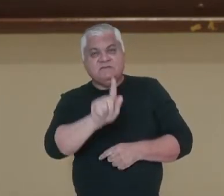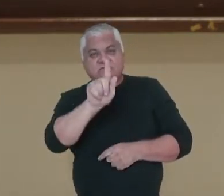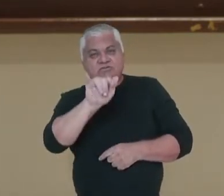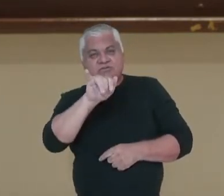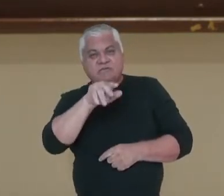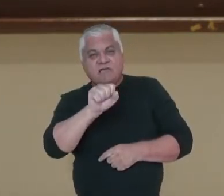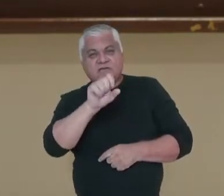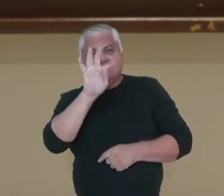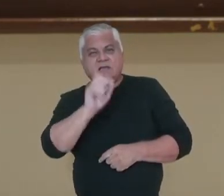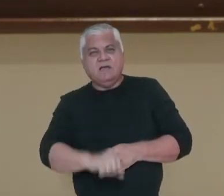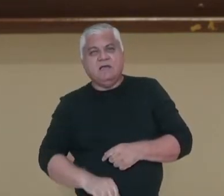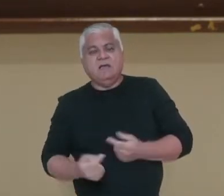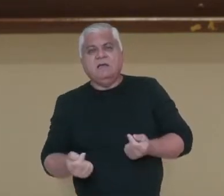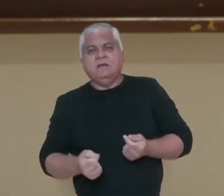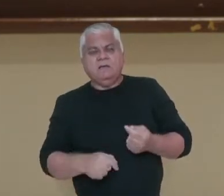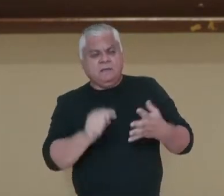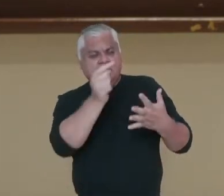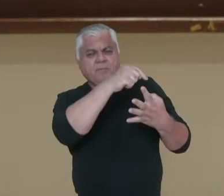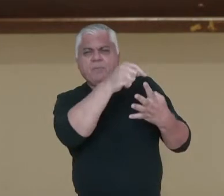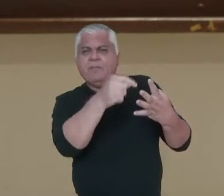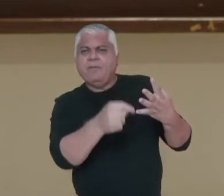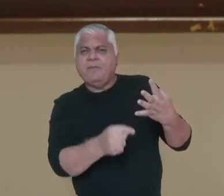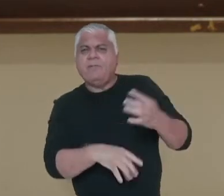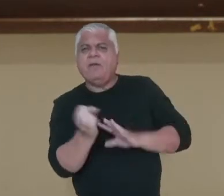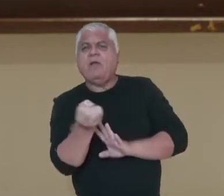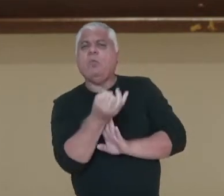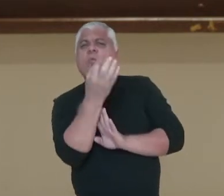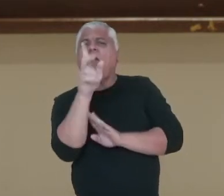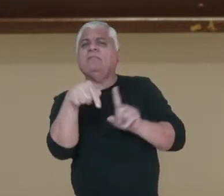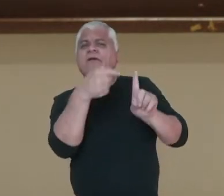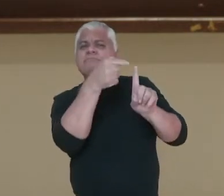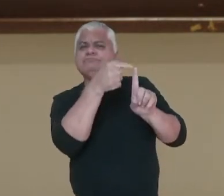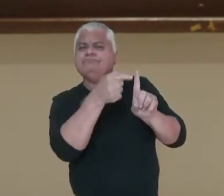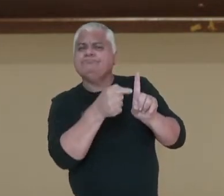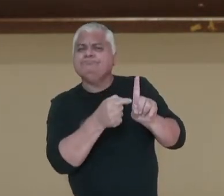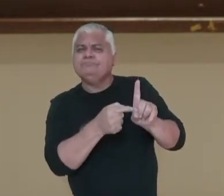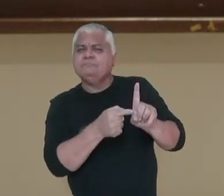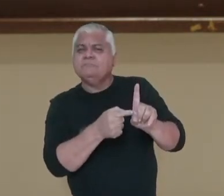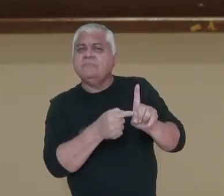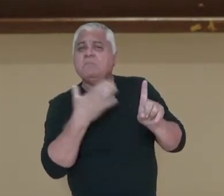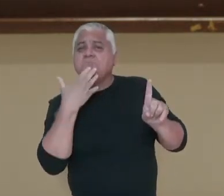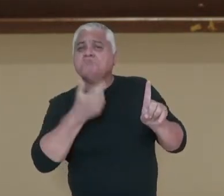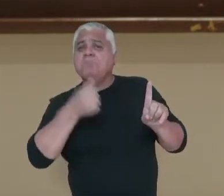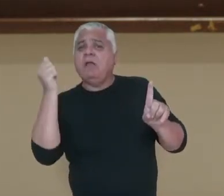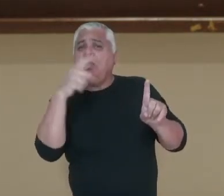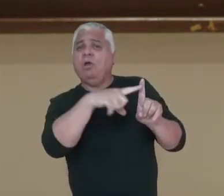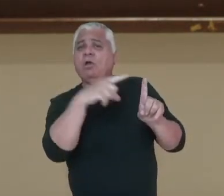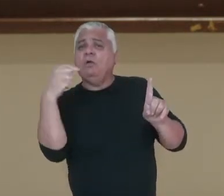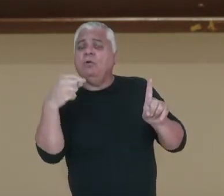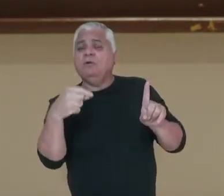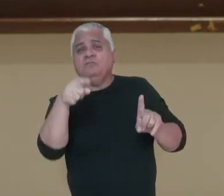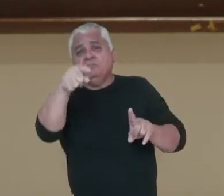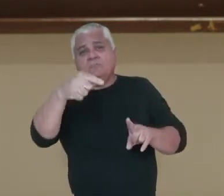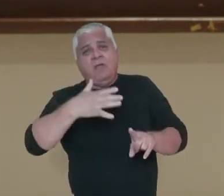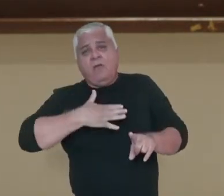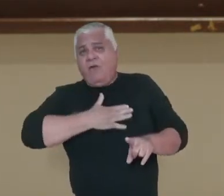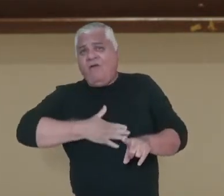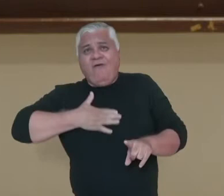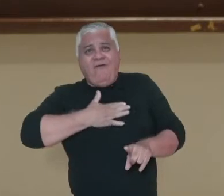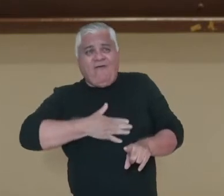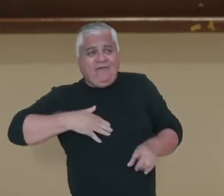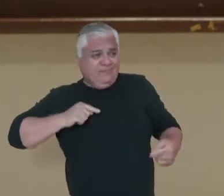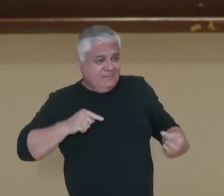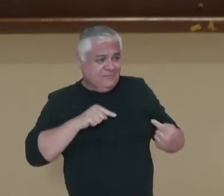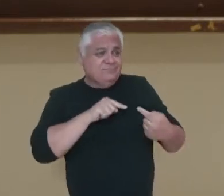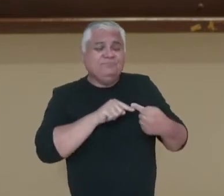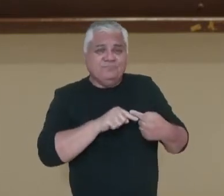quantas modalidades ginásticas exigem e qual que é a melhor opção para você? A que você mais gosta, a que vai de encontro